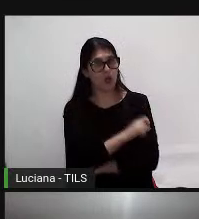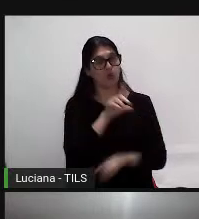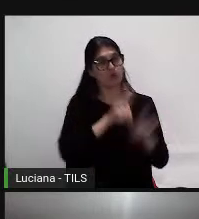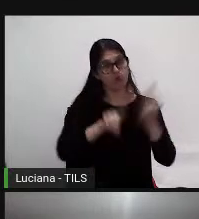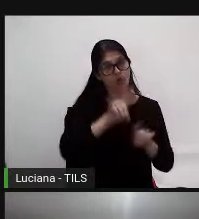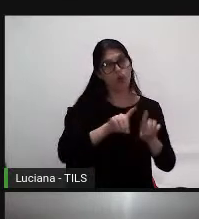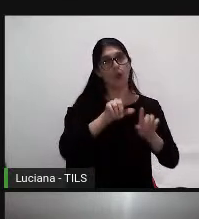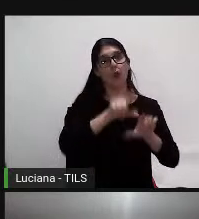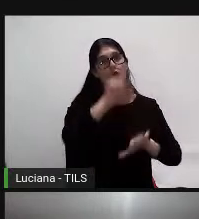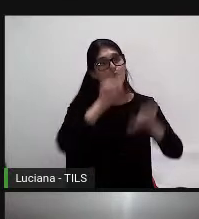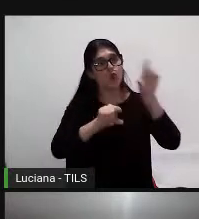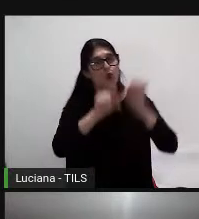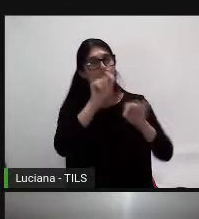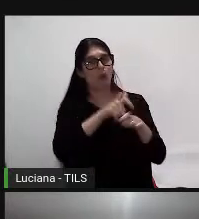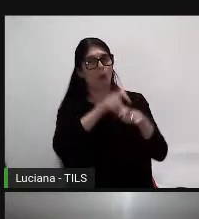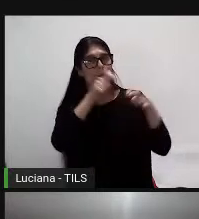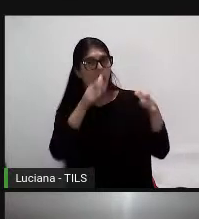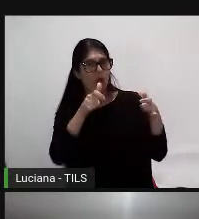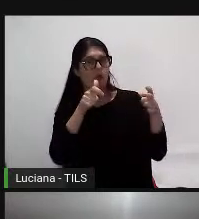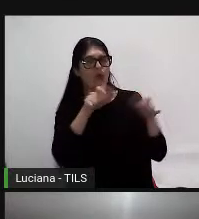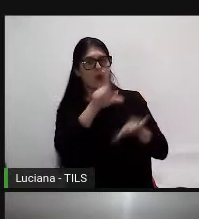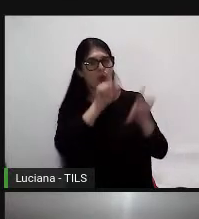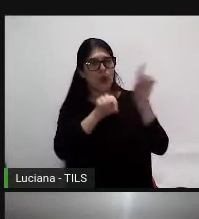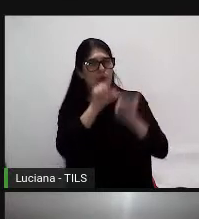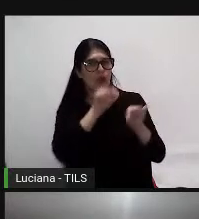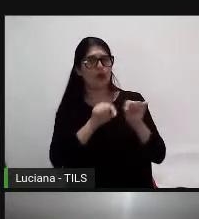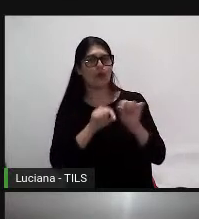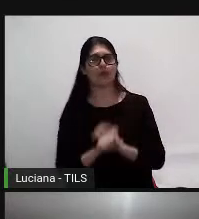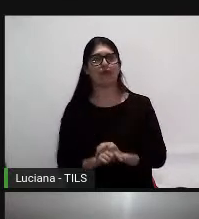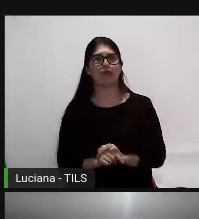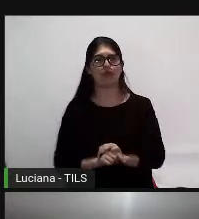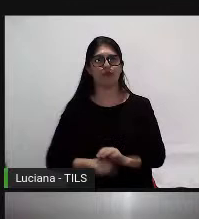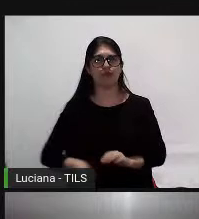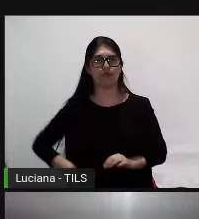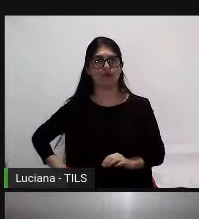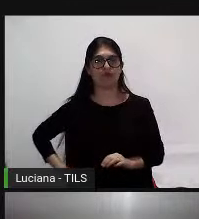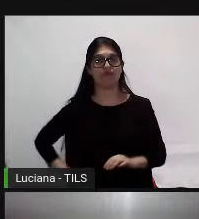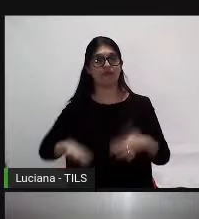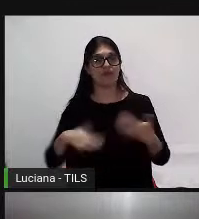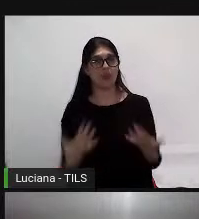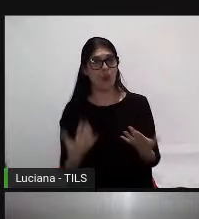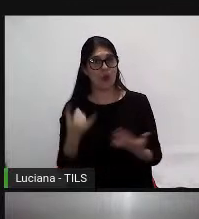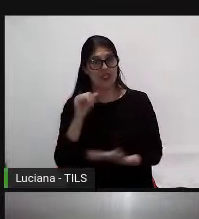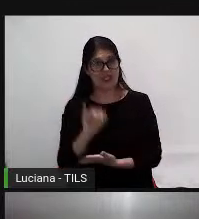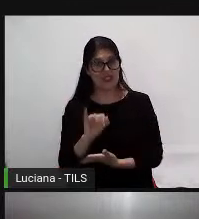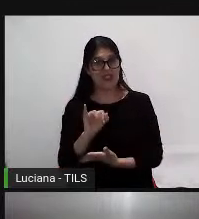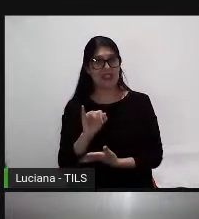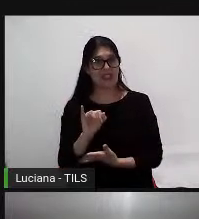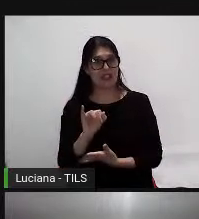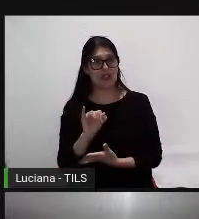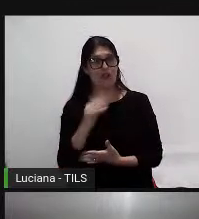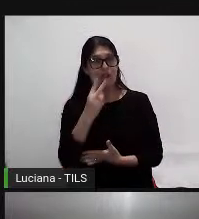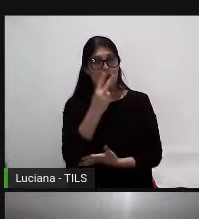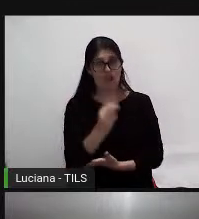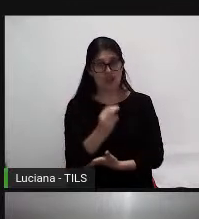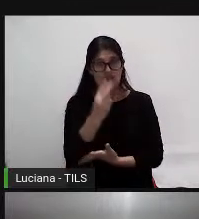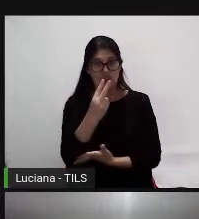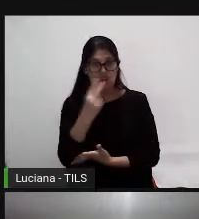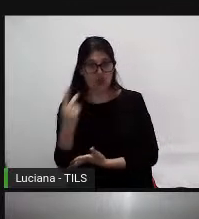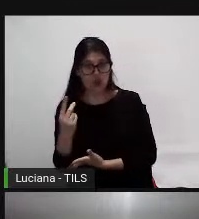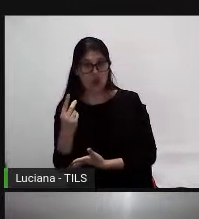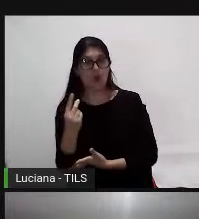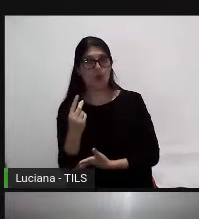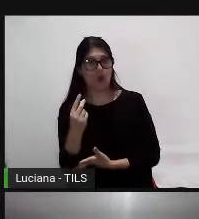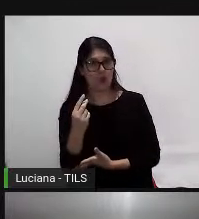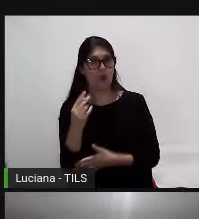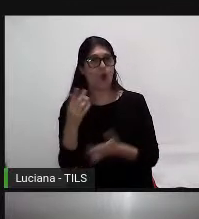por permanecer no ano escolar, 2020, e segue no mesmo turno. O ano escolar, então, ele mudou para 2021, mas eles não avançaram, então,